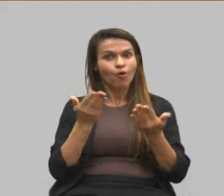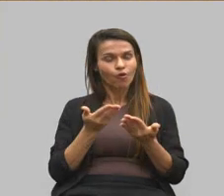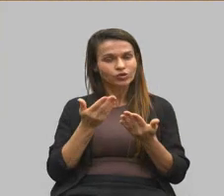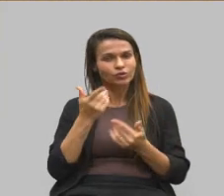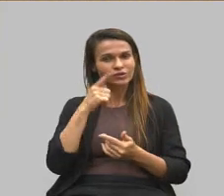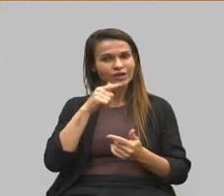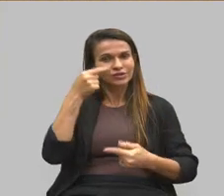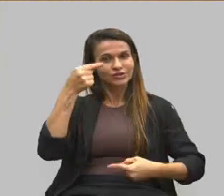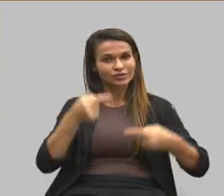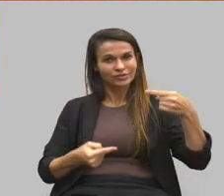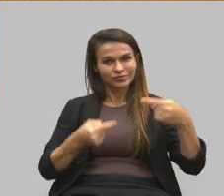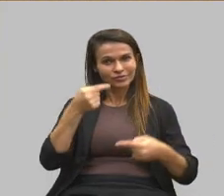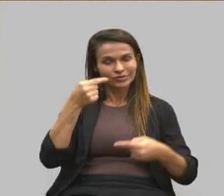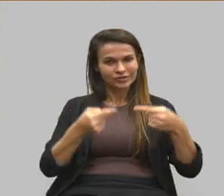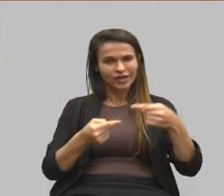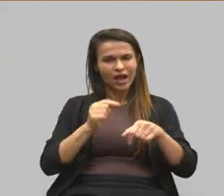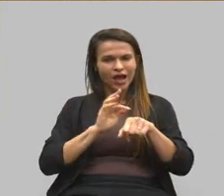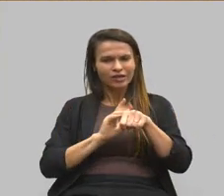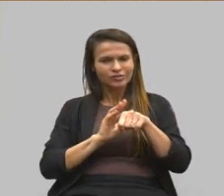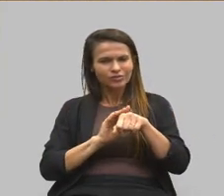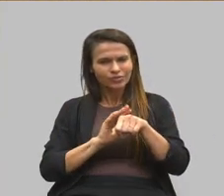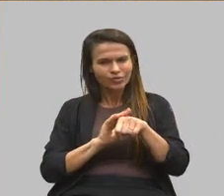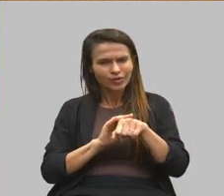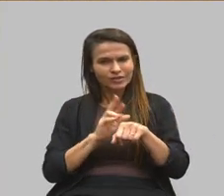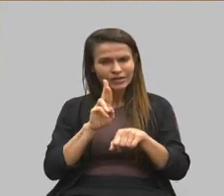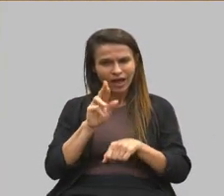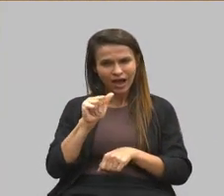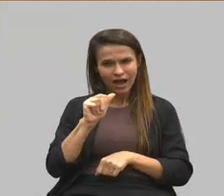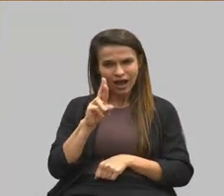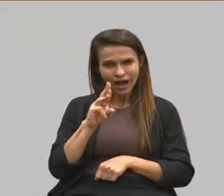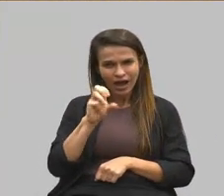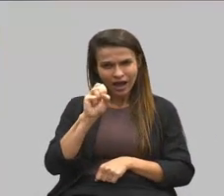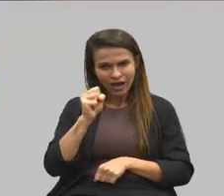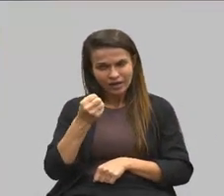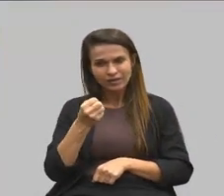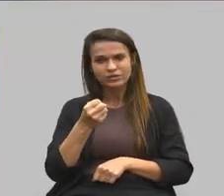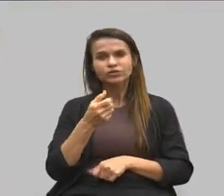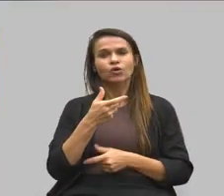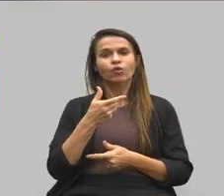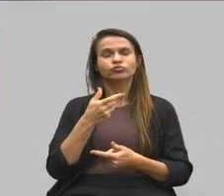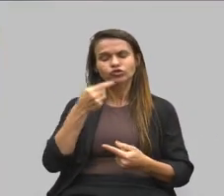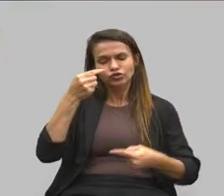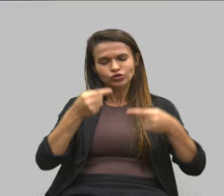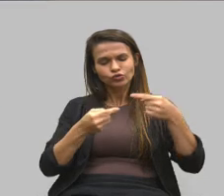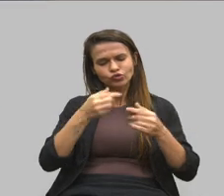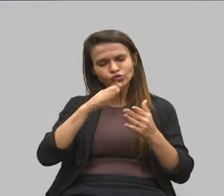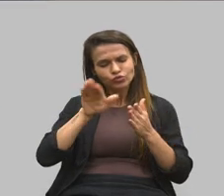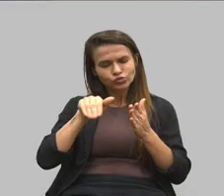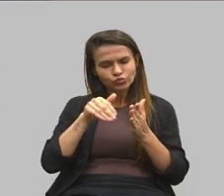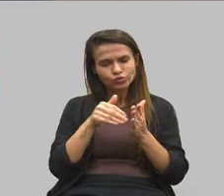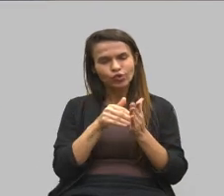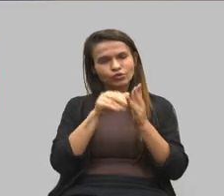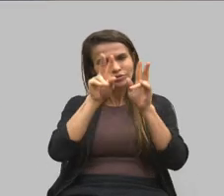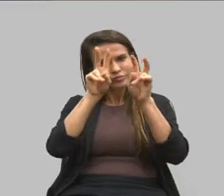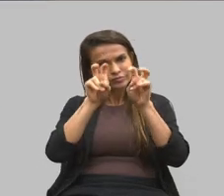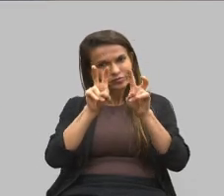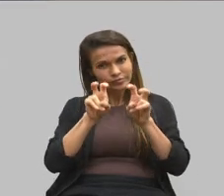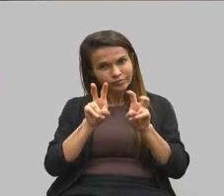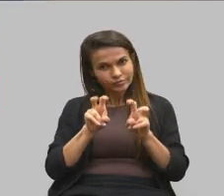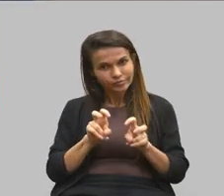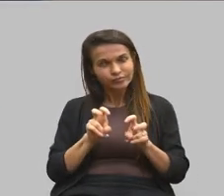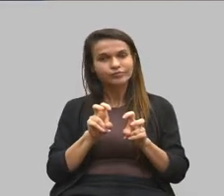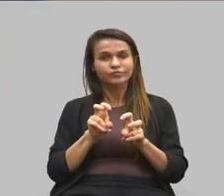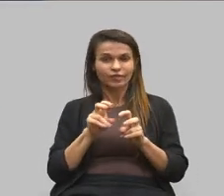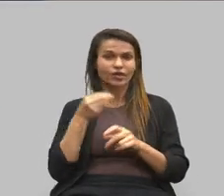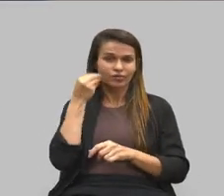discute as doenças a gente já discute todos esses transtornos e que fazem parte do nosso dia a